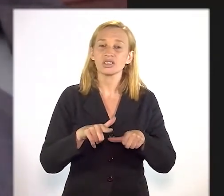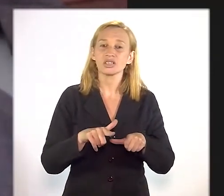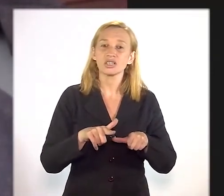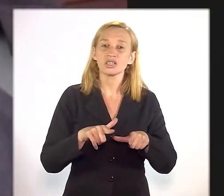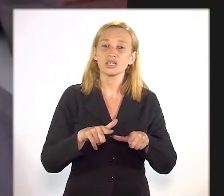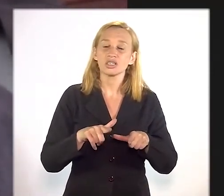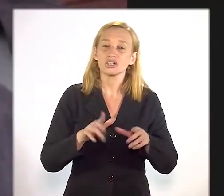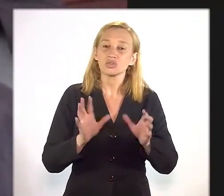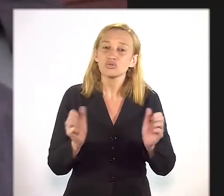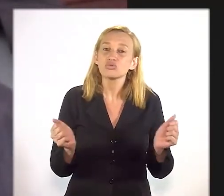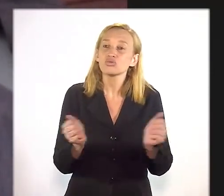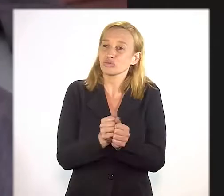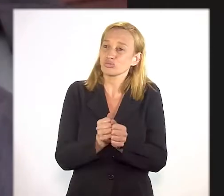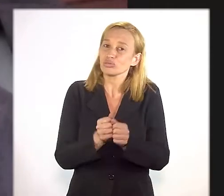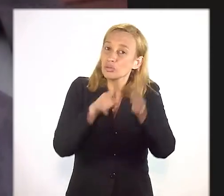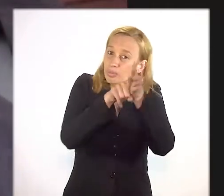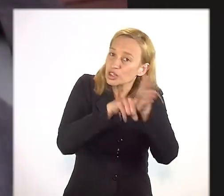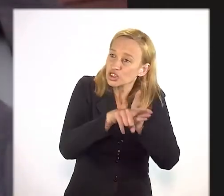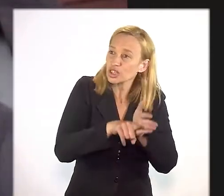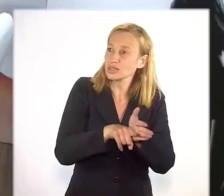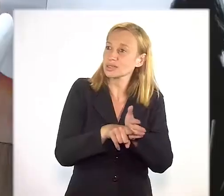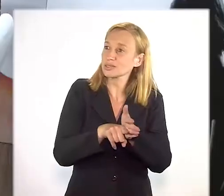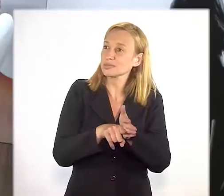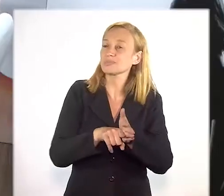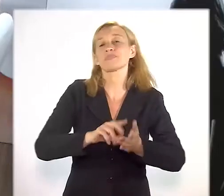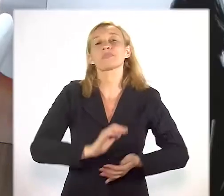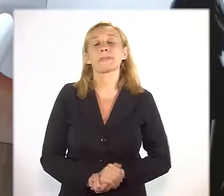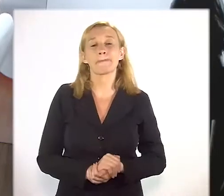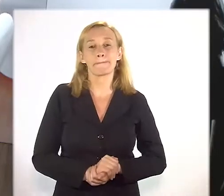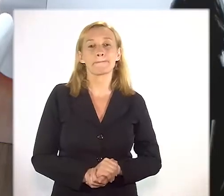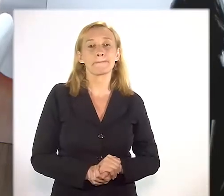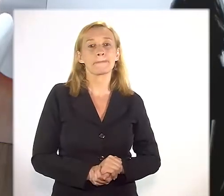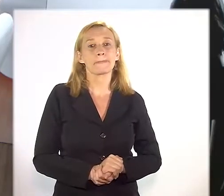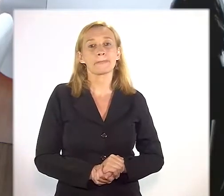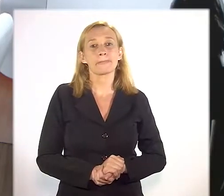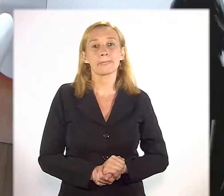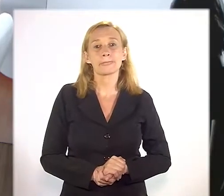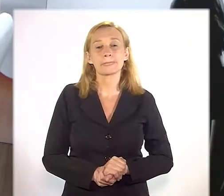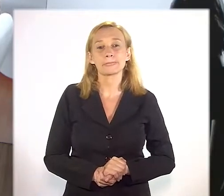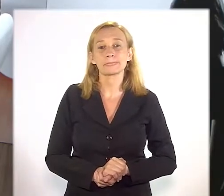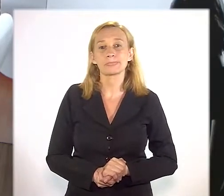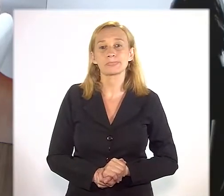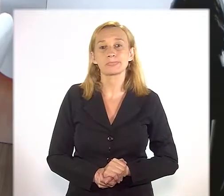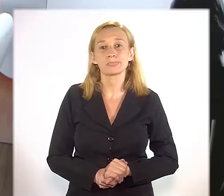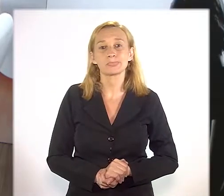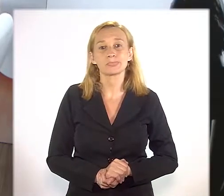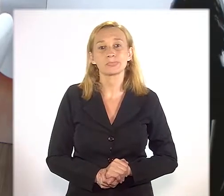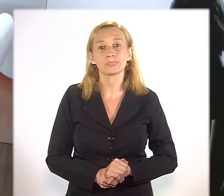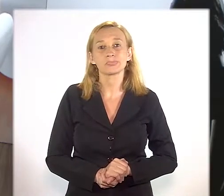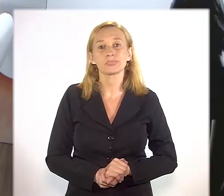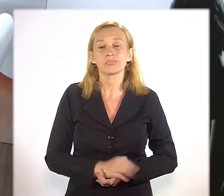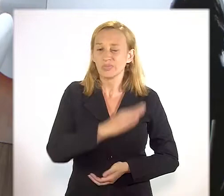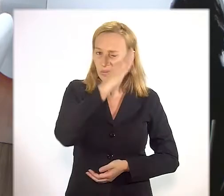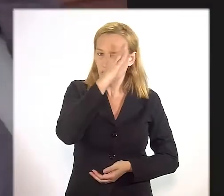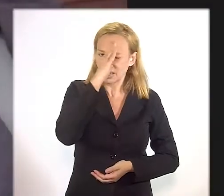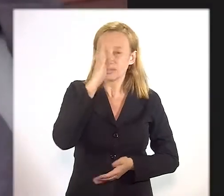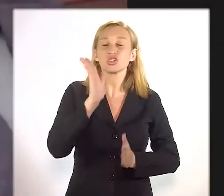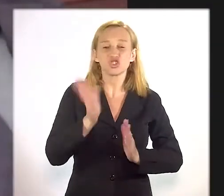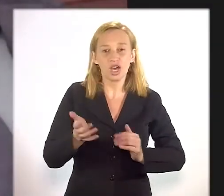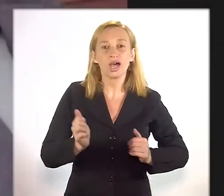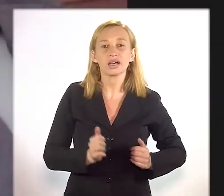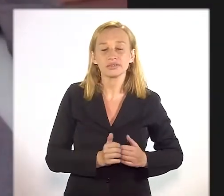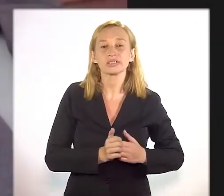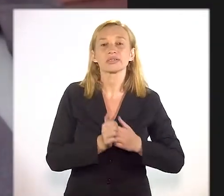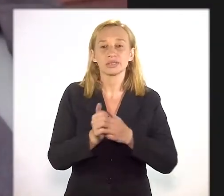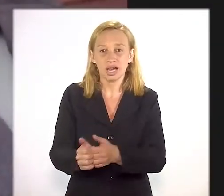é bom. Estamos na pandemia, não é? Ok. Então cá vai. Permite. Antes da pandemia eu já acompanhava